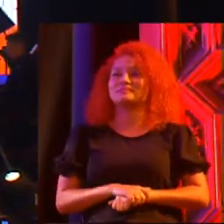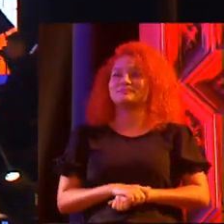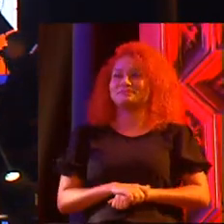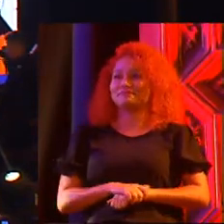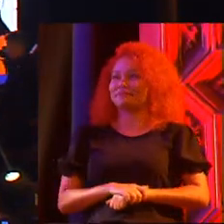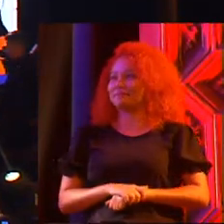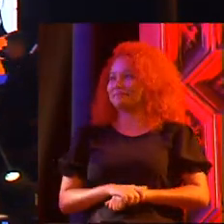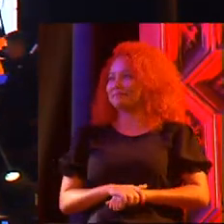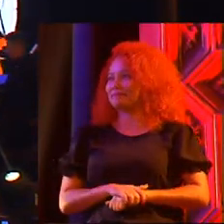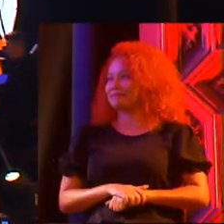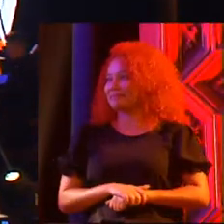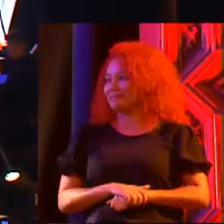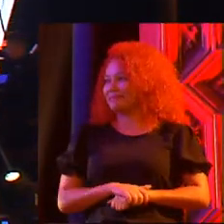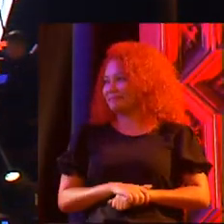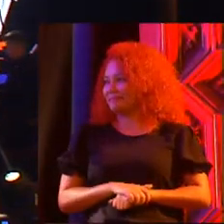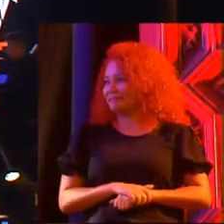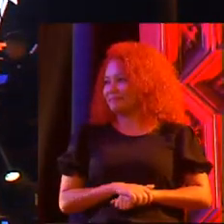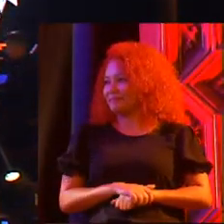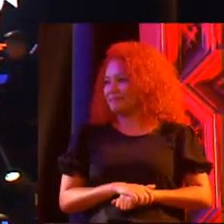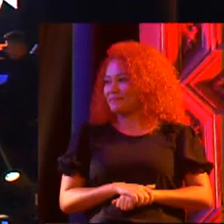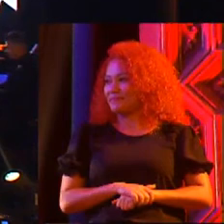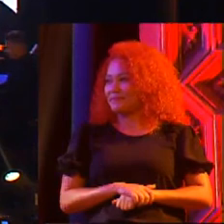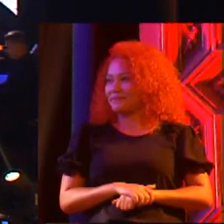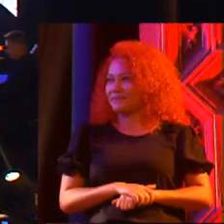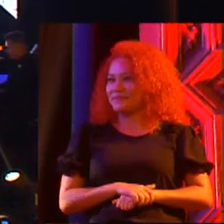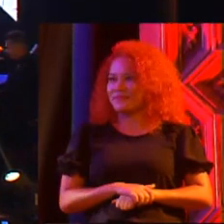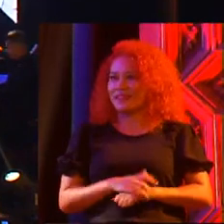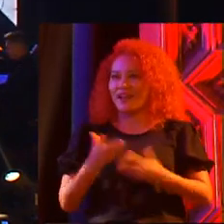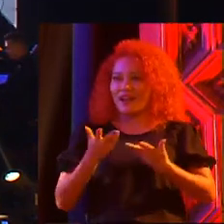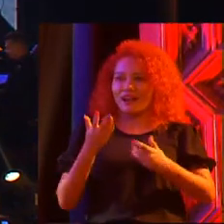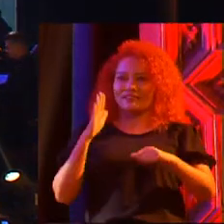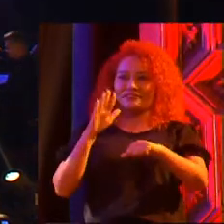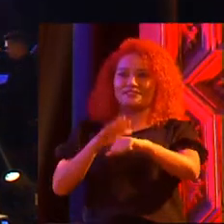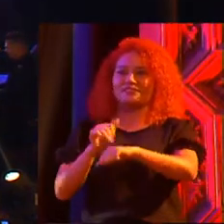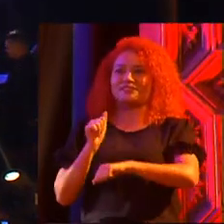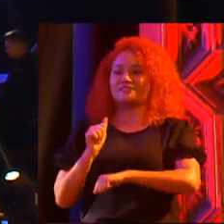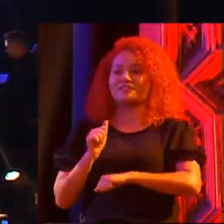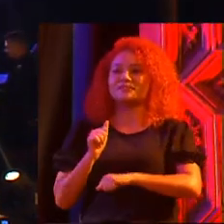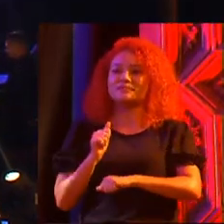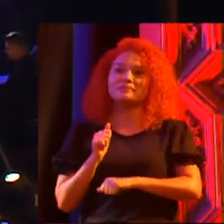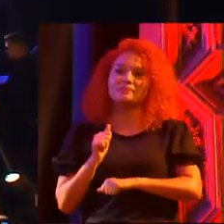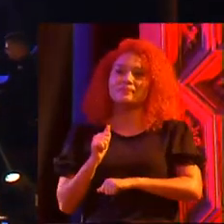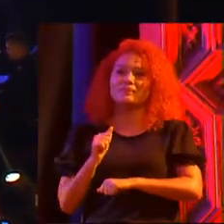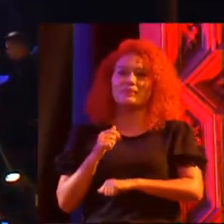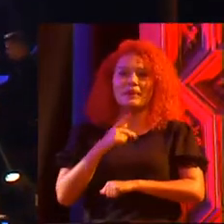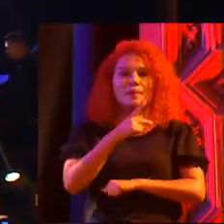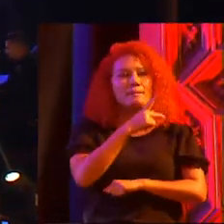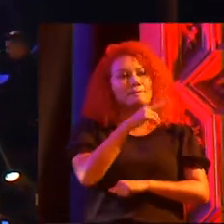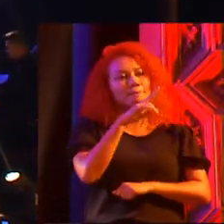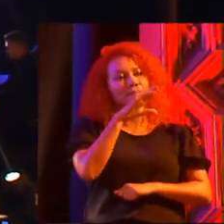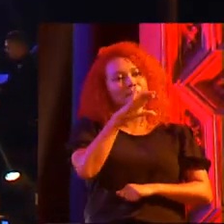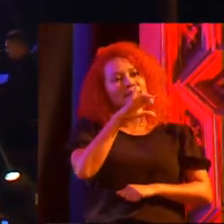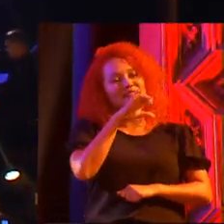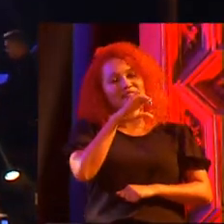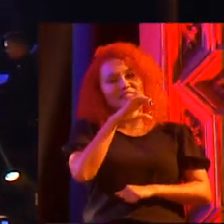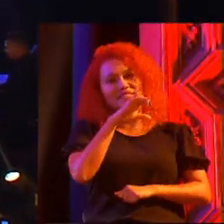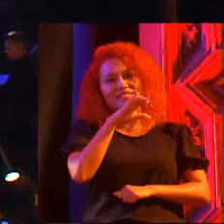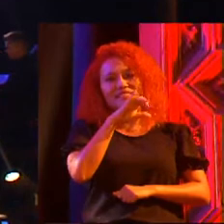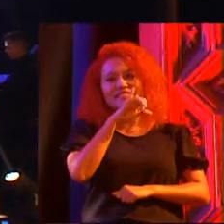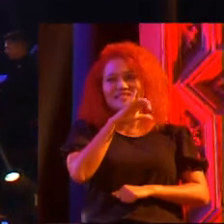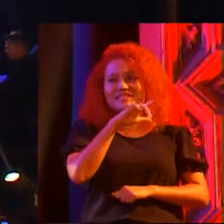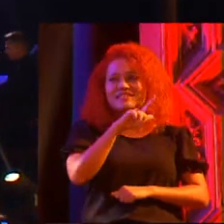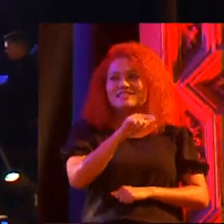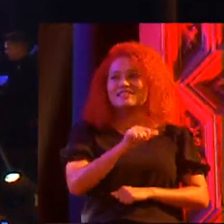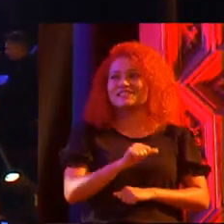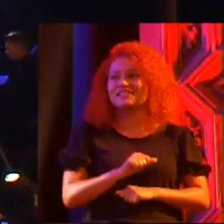Bom, agora eu vou convidar a Priscila Castro para receber o prêmio merecidíssimo de melhor